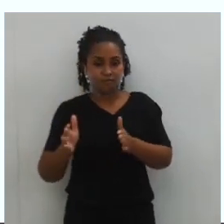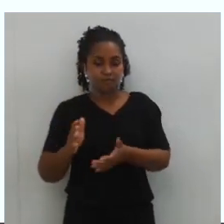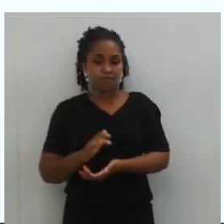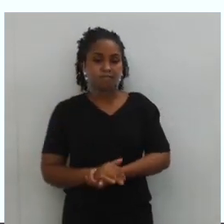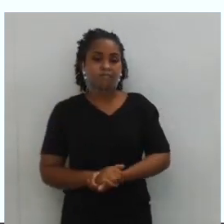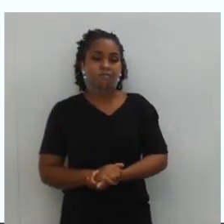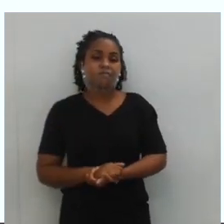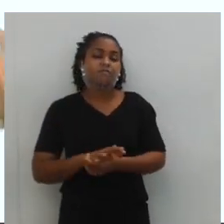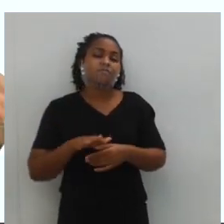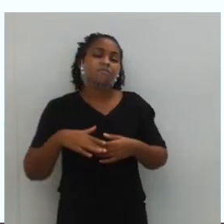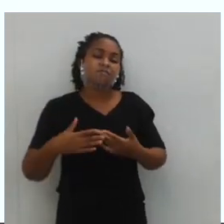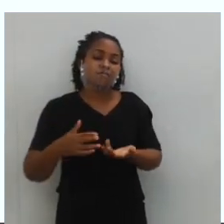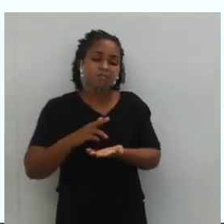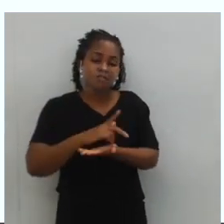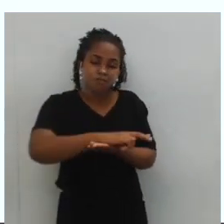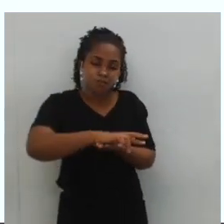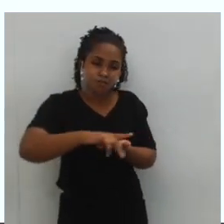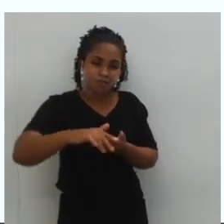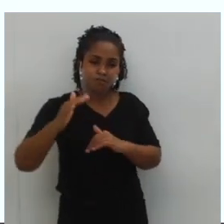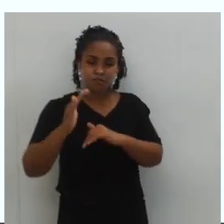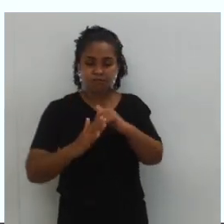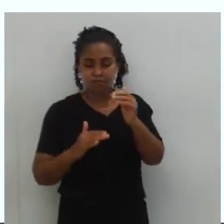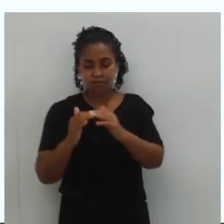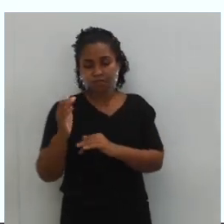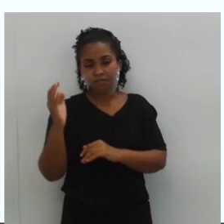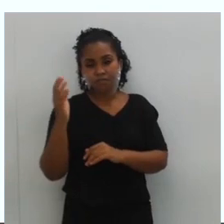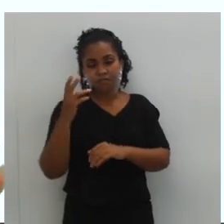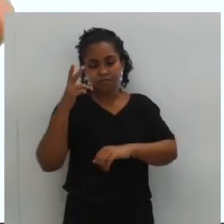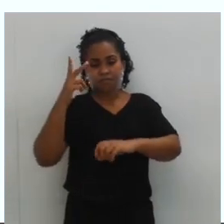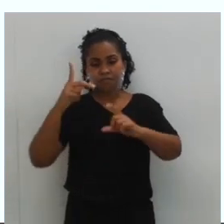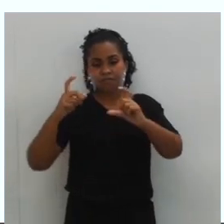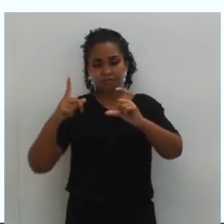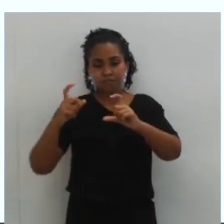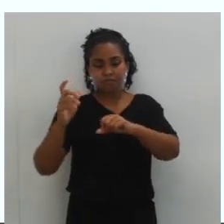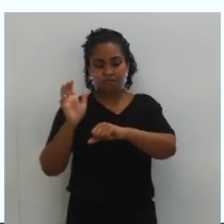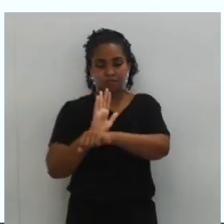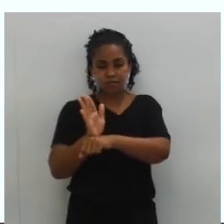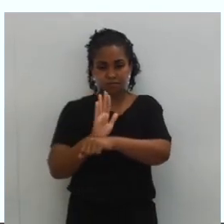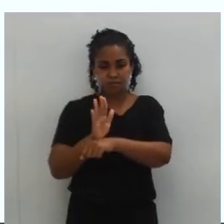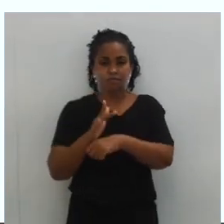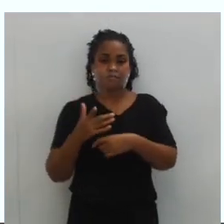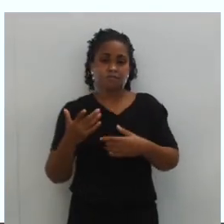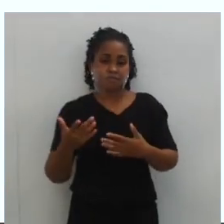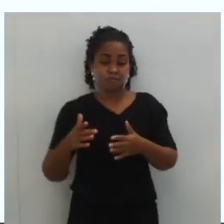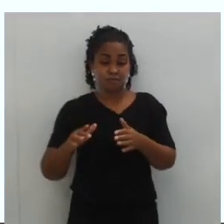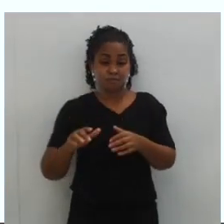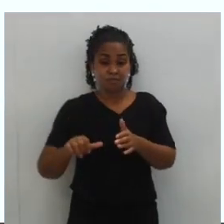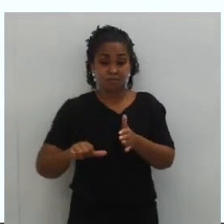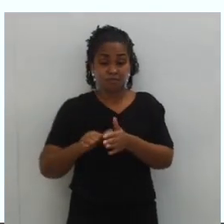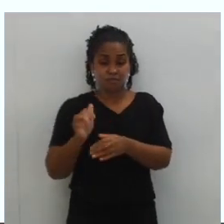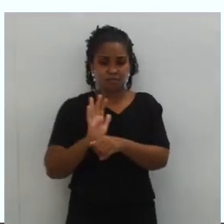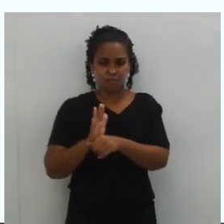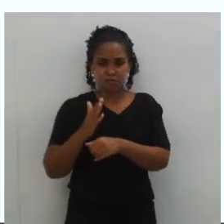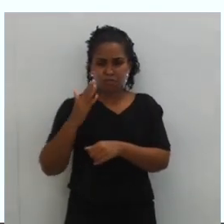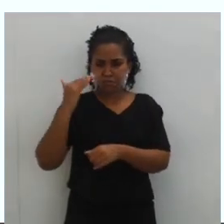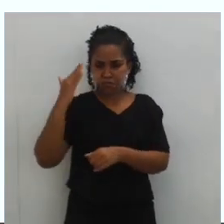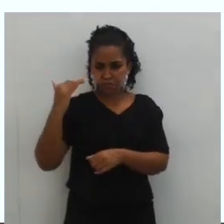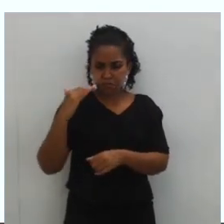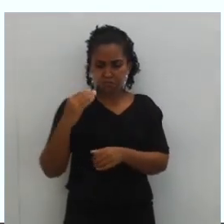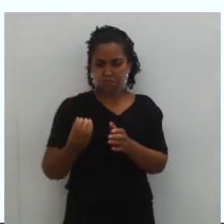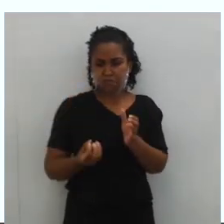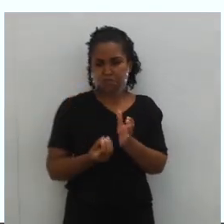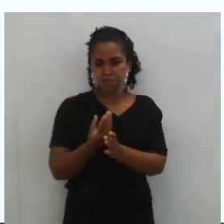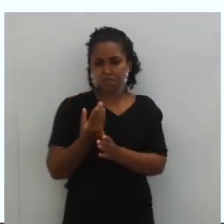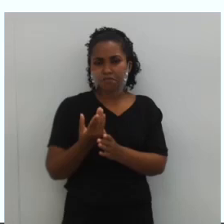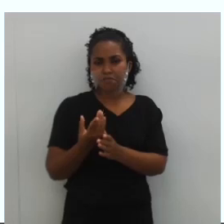Né? Então, muitos cineastas nacionais ganharam destaque. E um filme que foi bastante elogiado, que tem